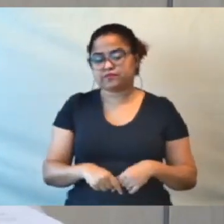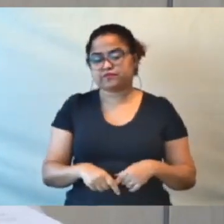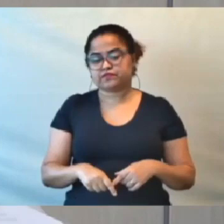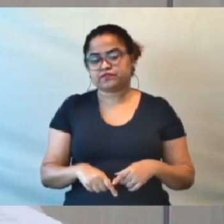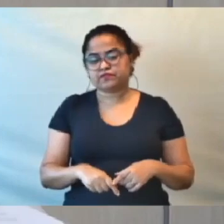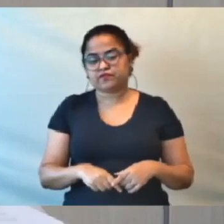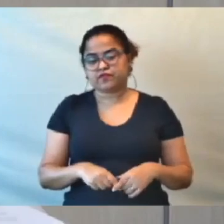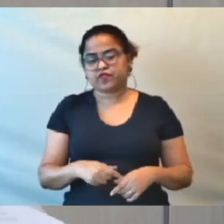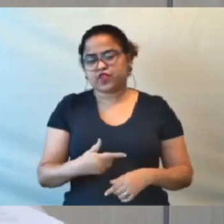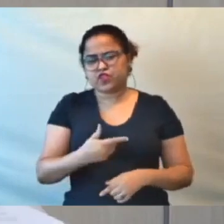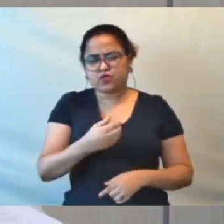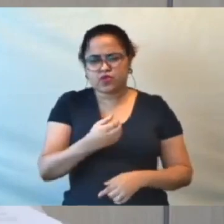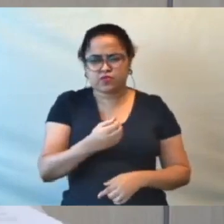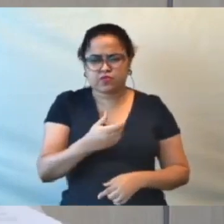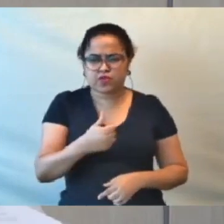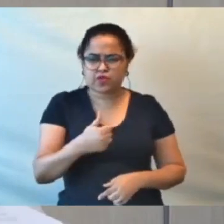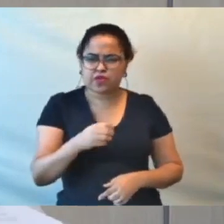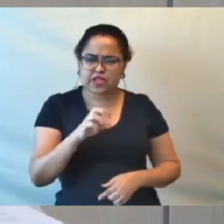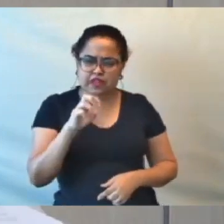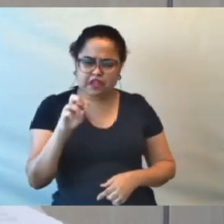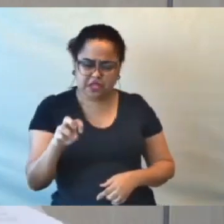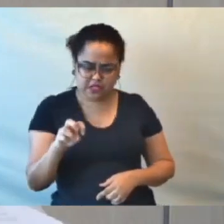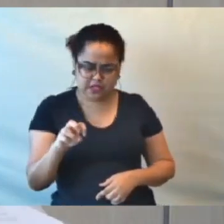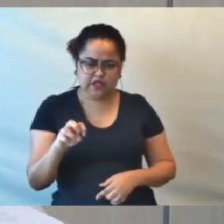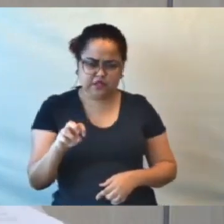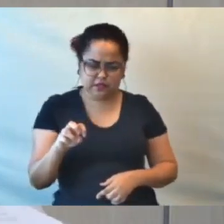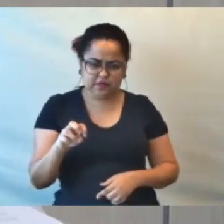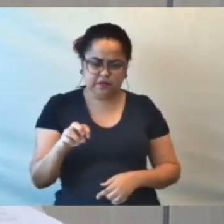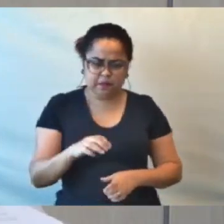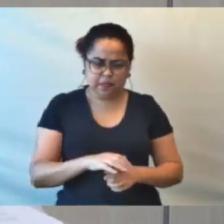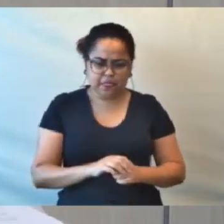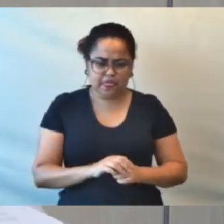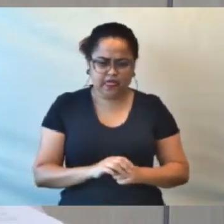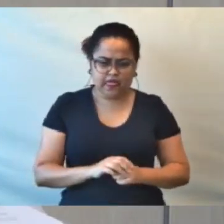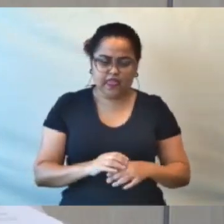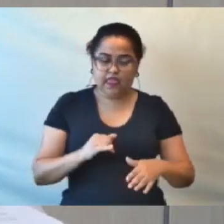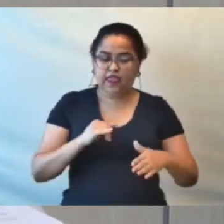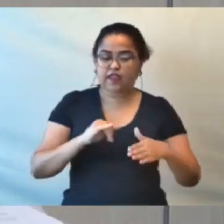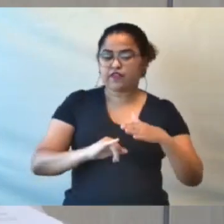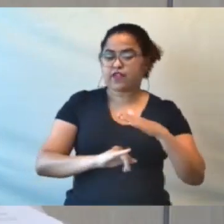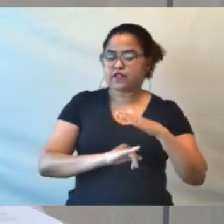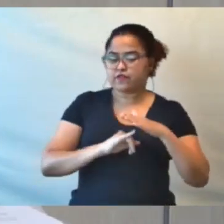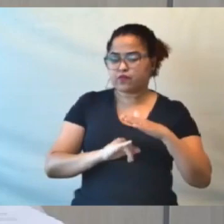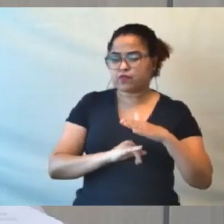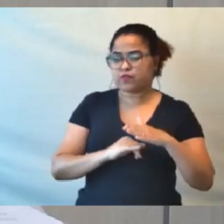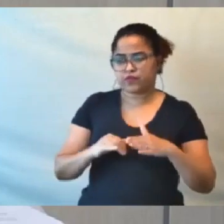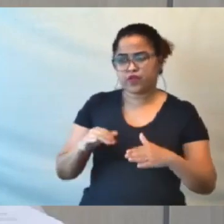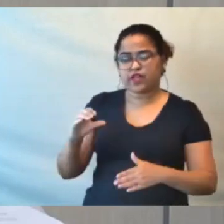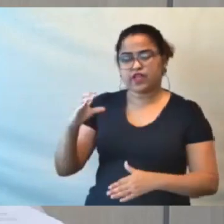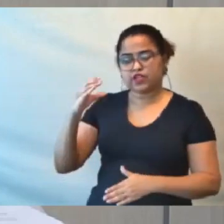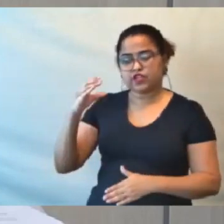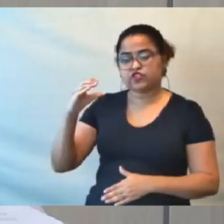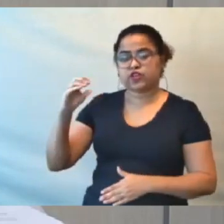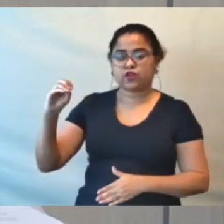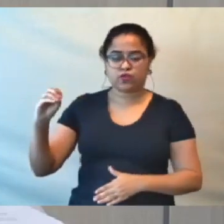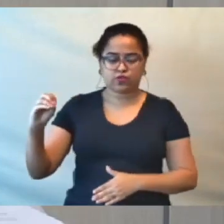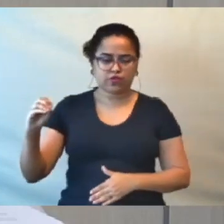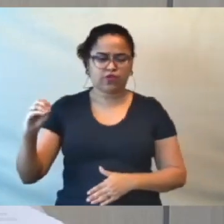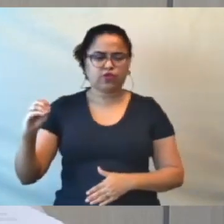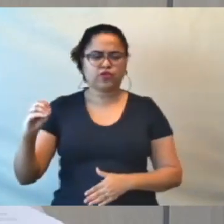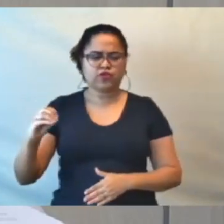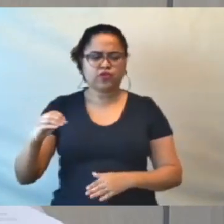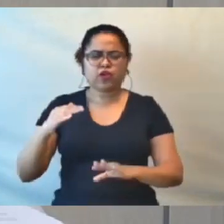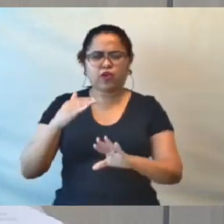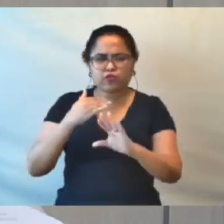né, a Fundação Cristiano Ottoni passou a emitir relatórios a partir do ano de 2018, que